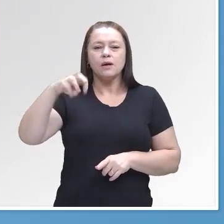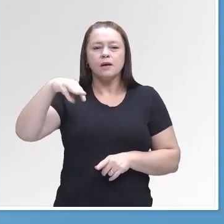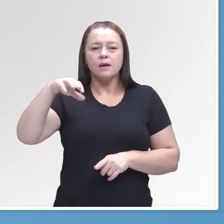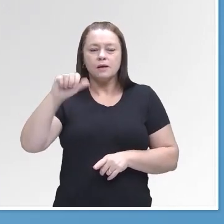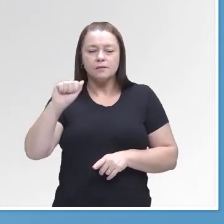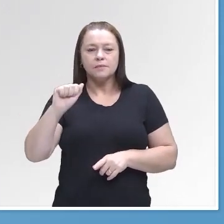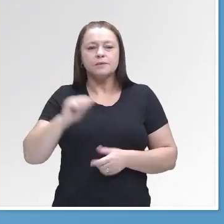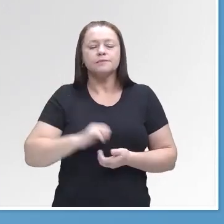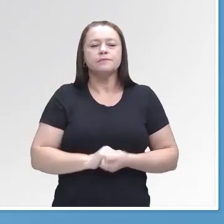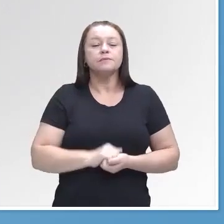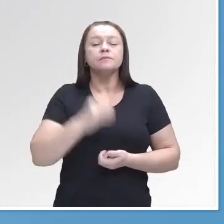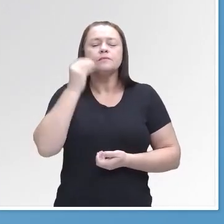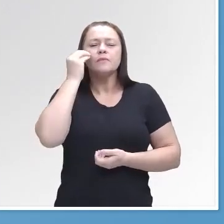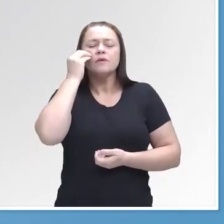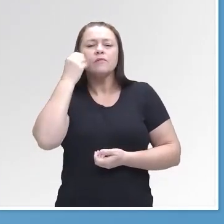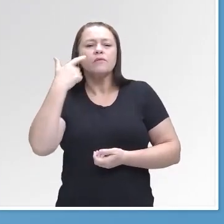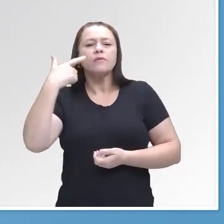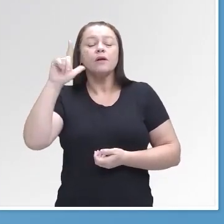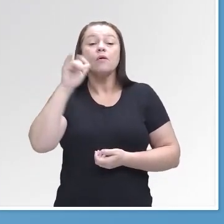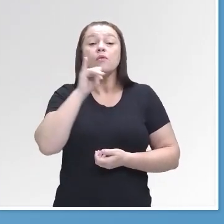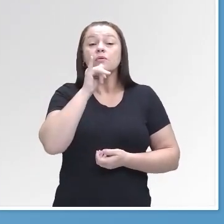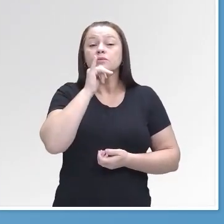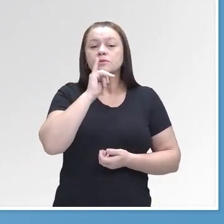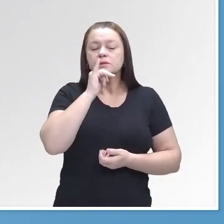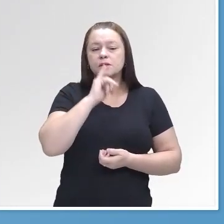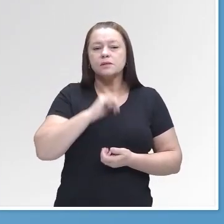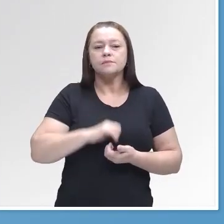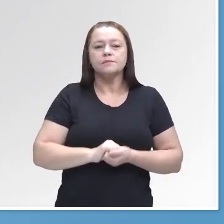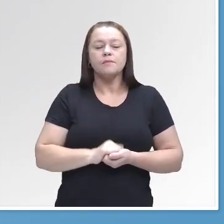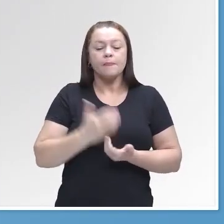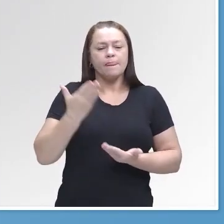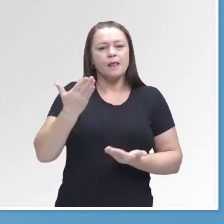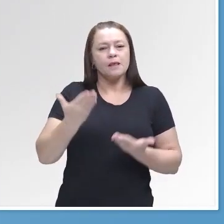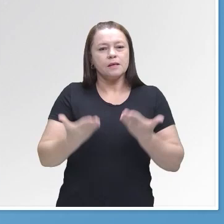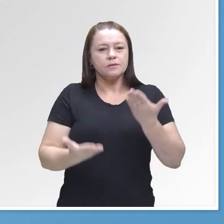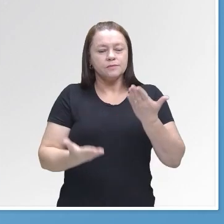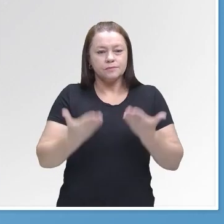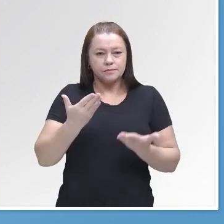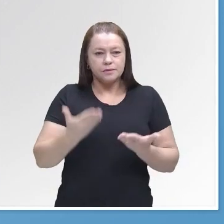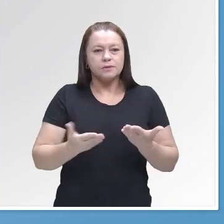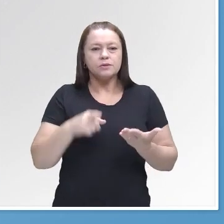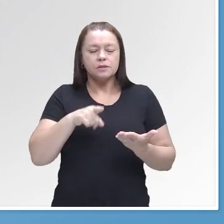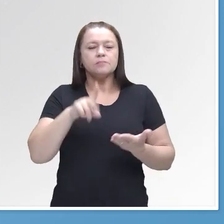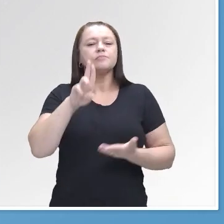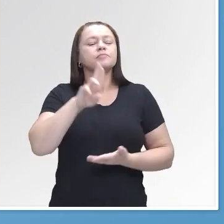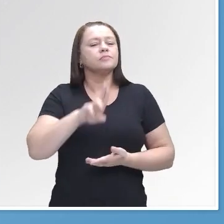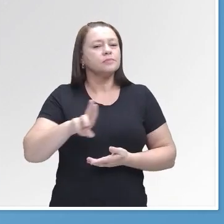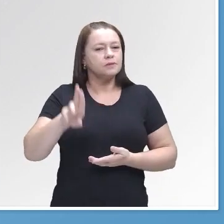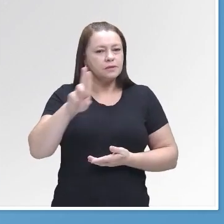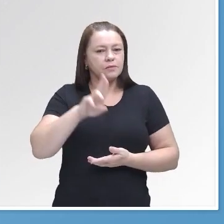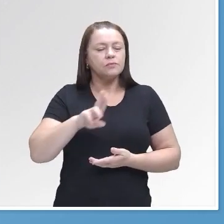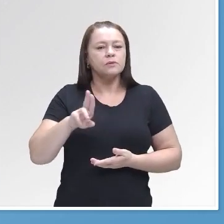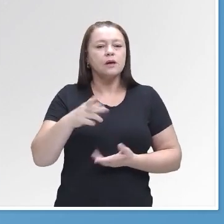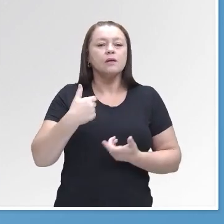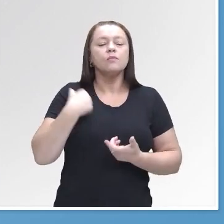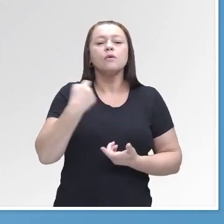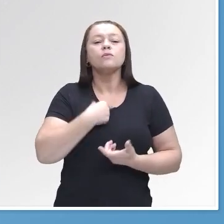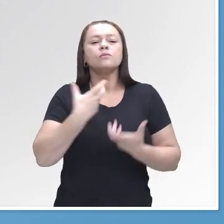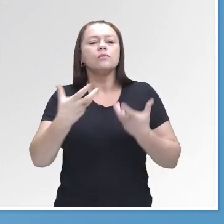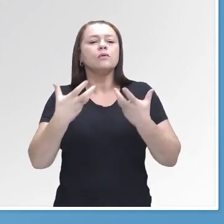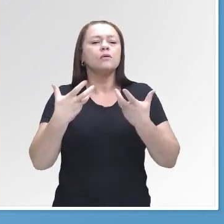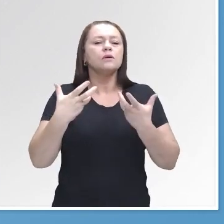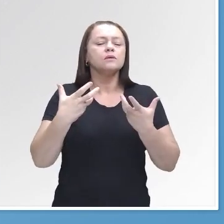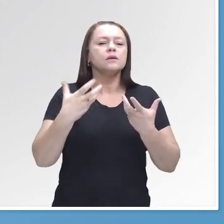alguns exemplos, vem comigo. As medidas de massa são usadas quando queremos